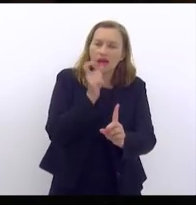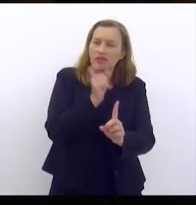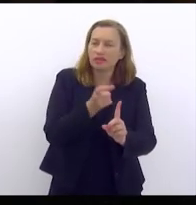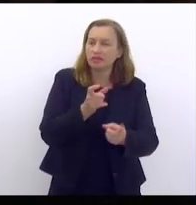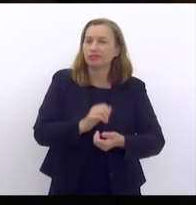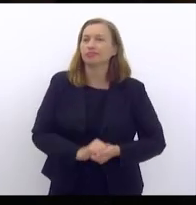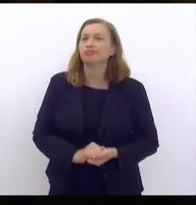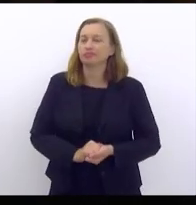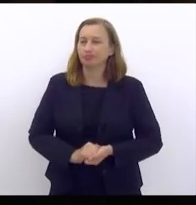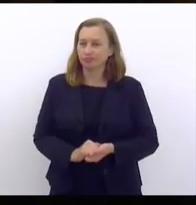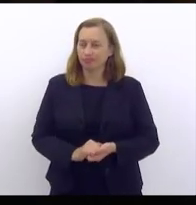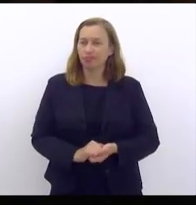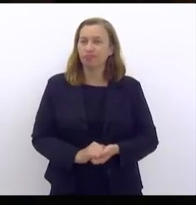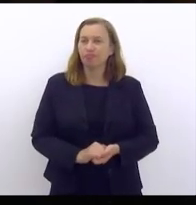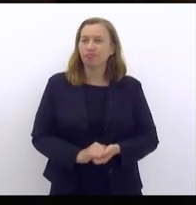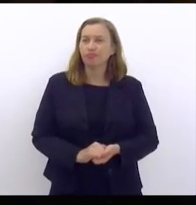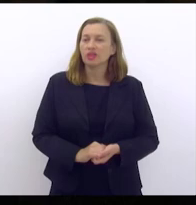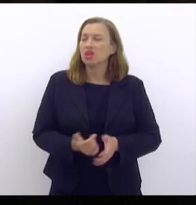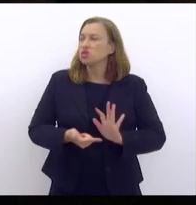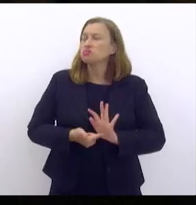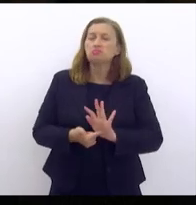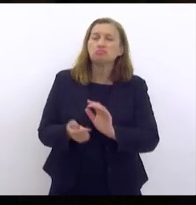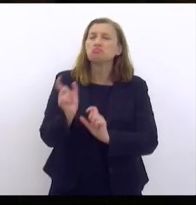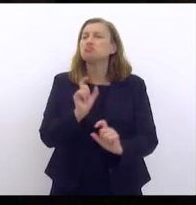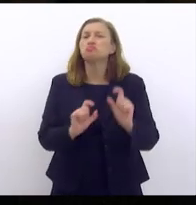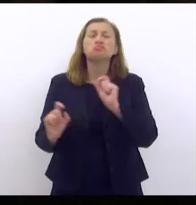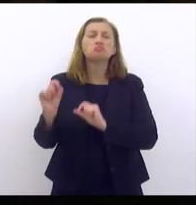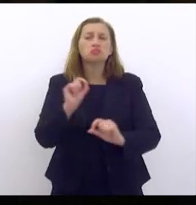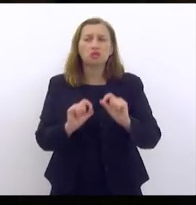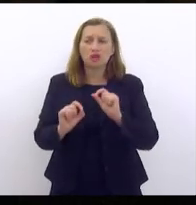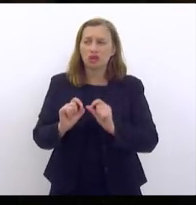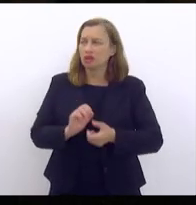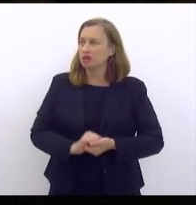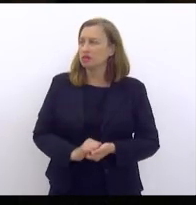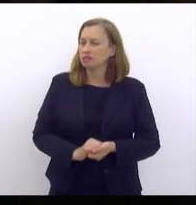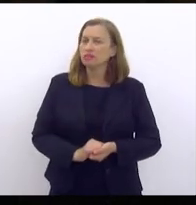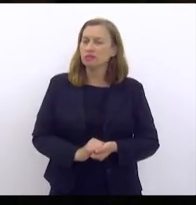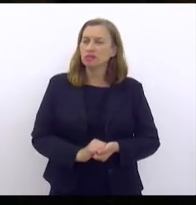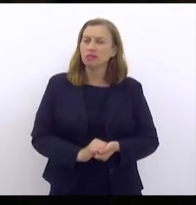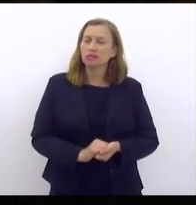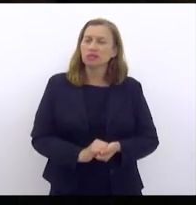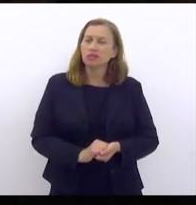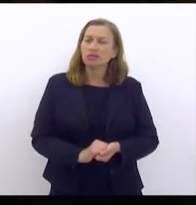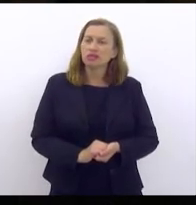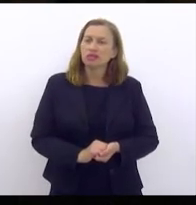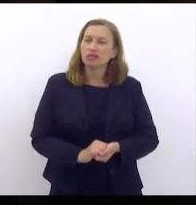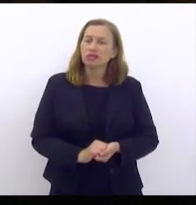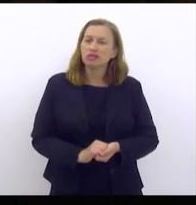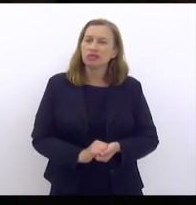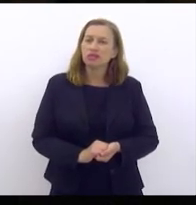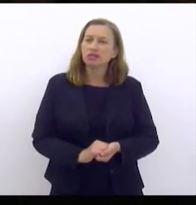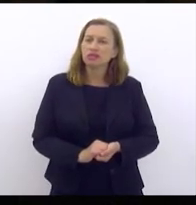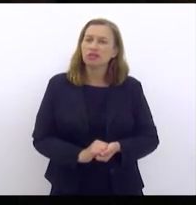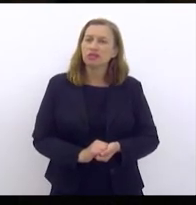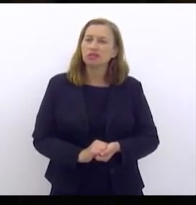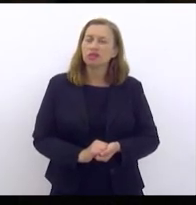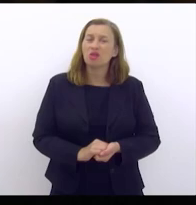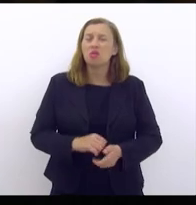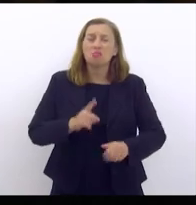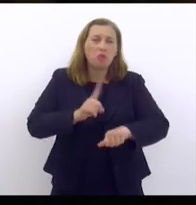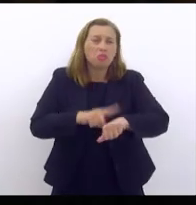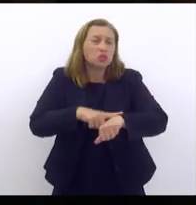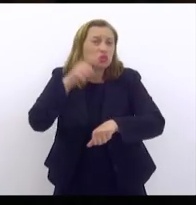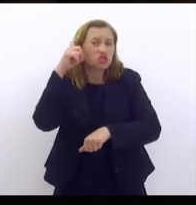palavras. Isto reflete, no meu entendimento, deputado Valdaciasi, os tempos